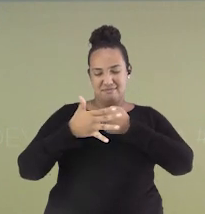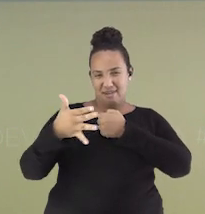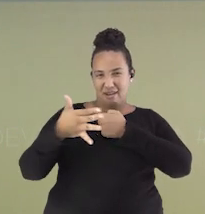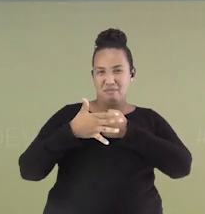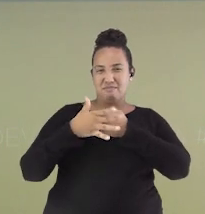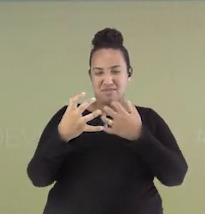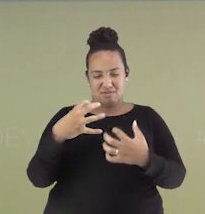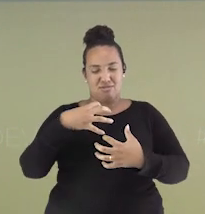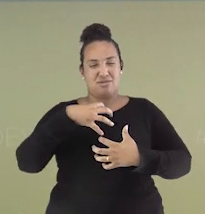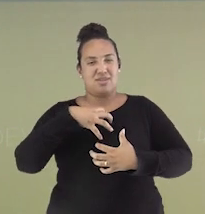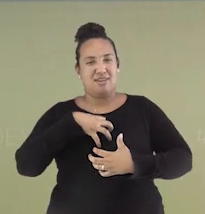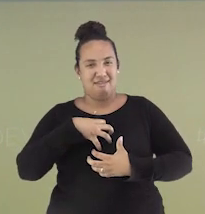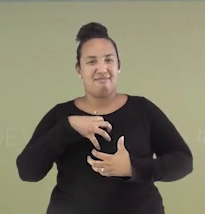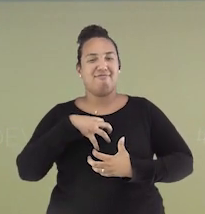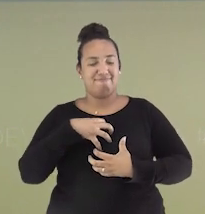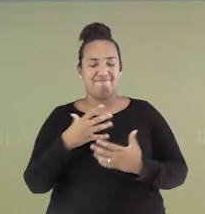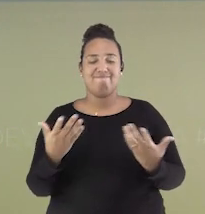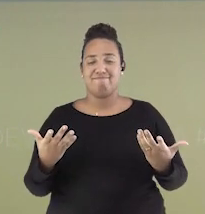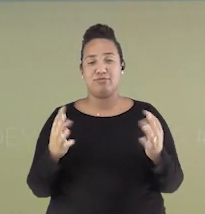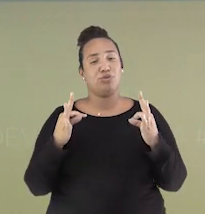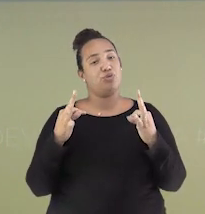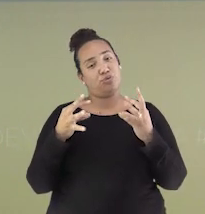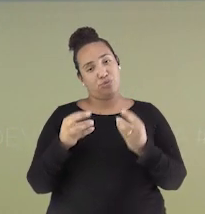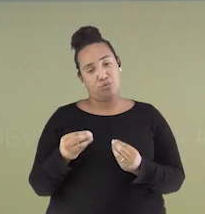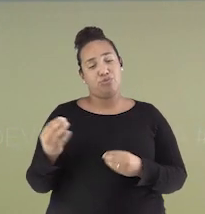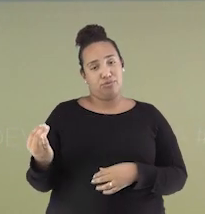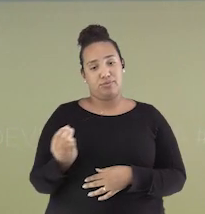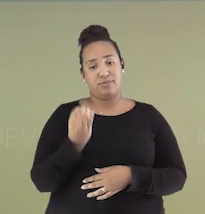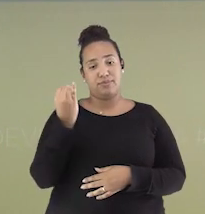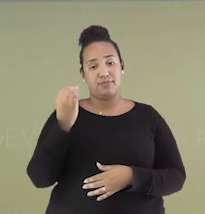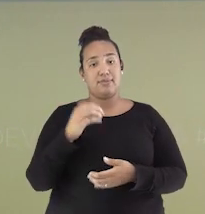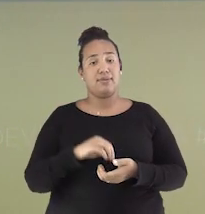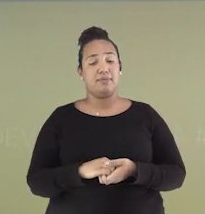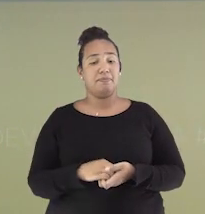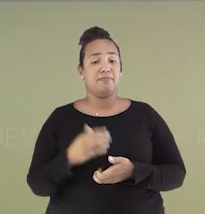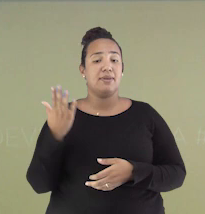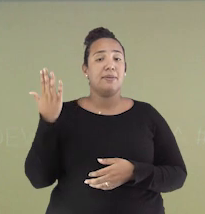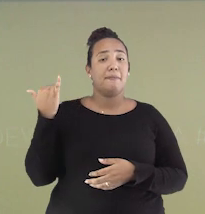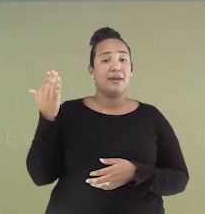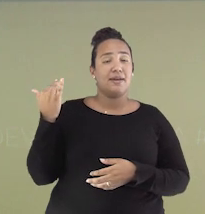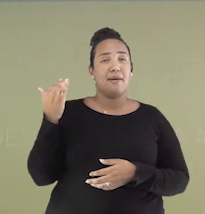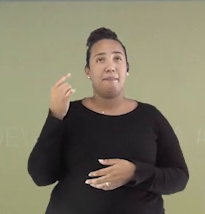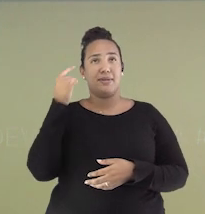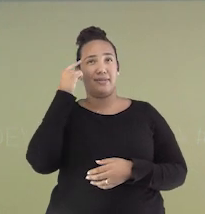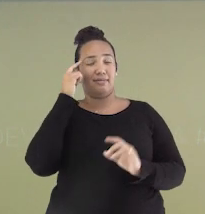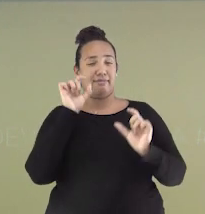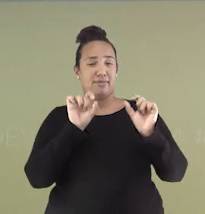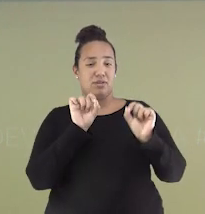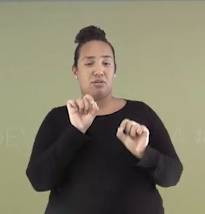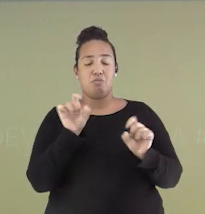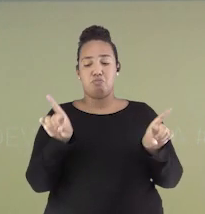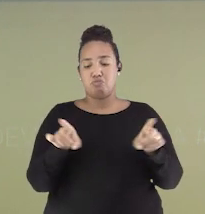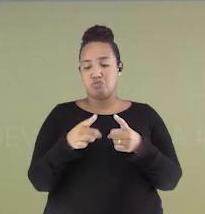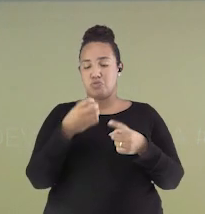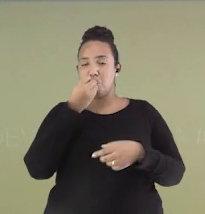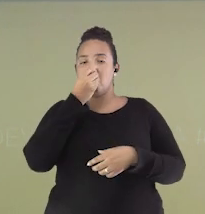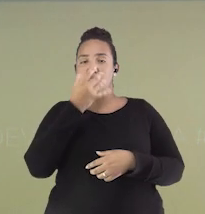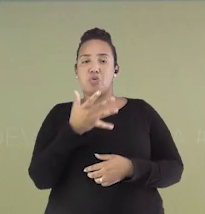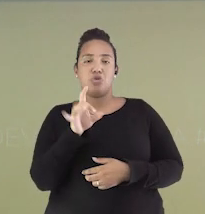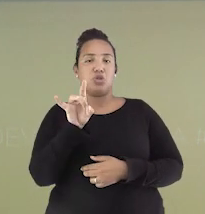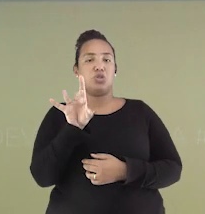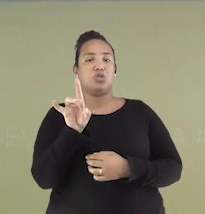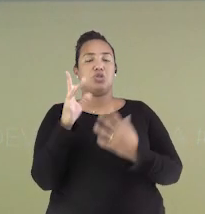sucesso todos os tipos de produção musical são válidas até um tempo atrás existe a ideia de que música boa era